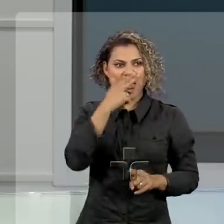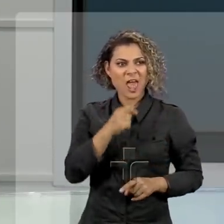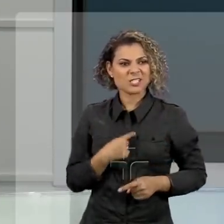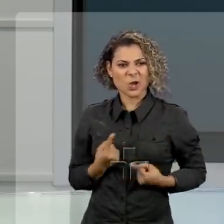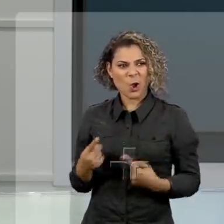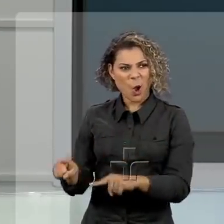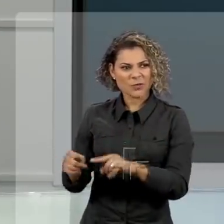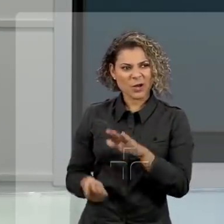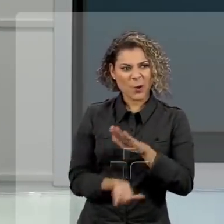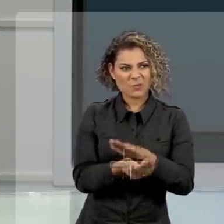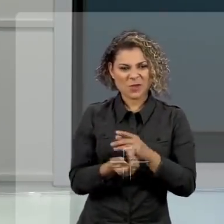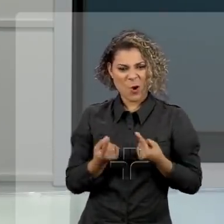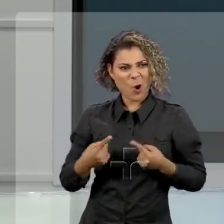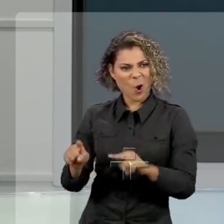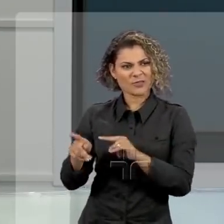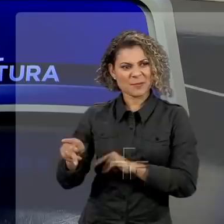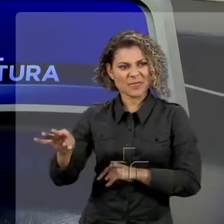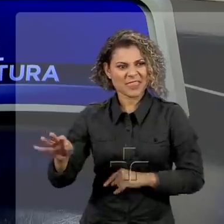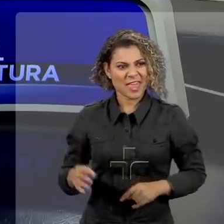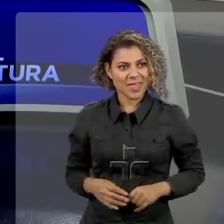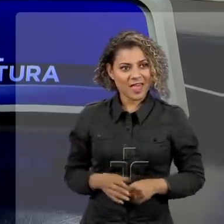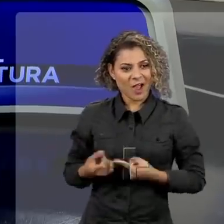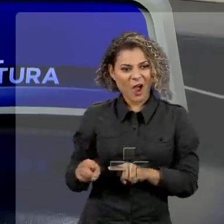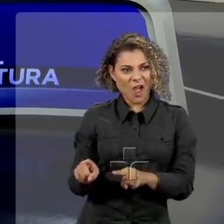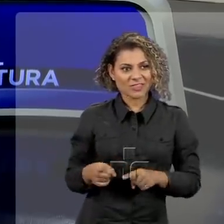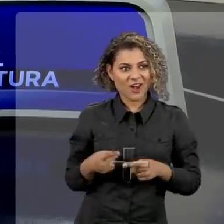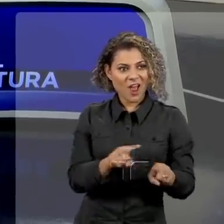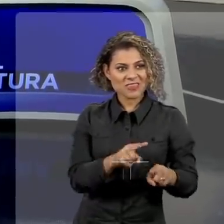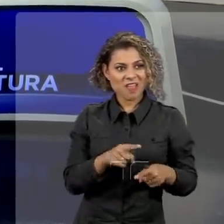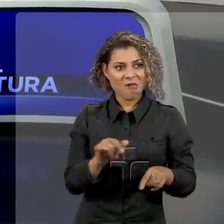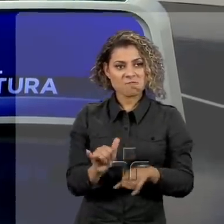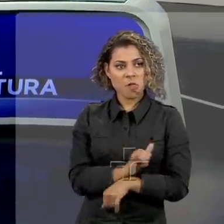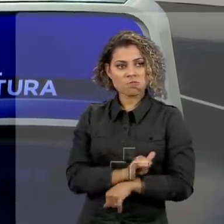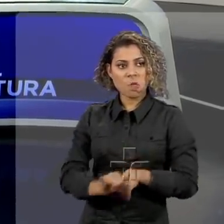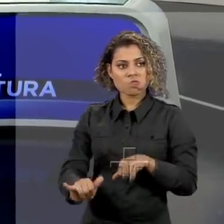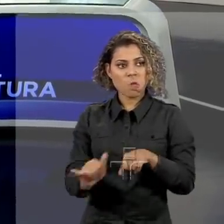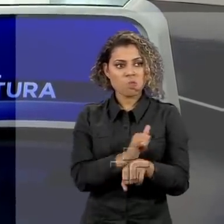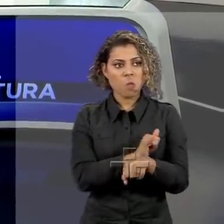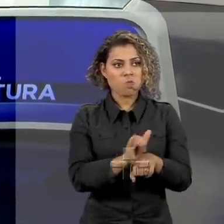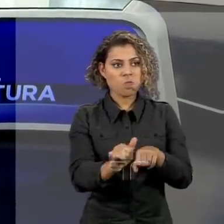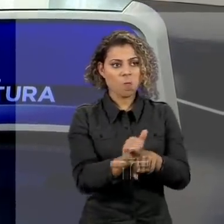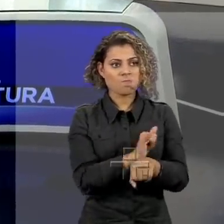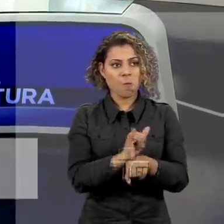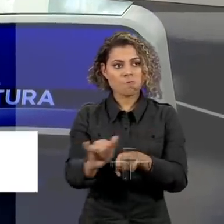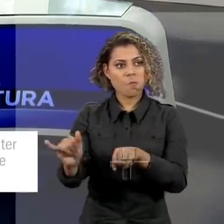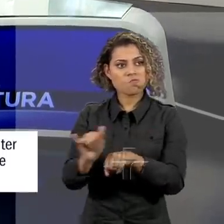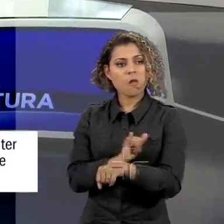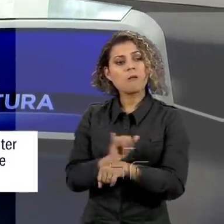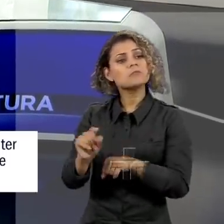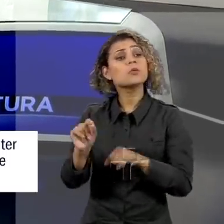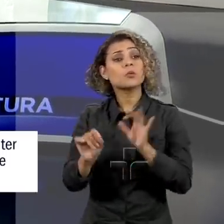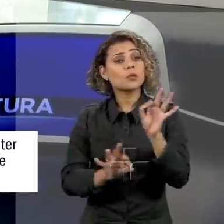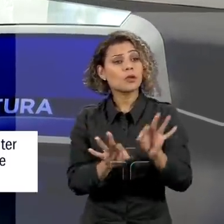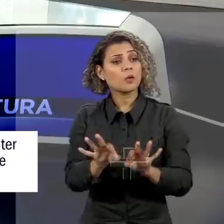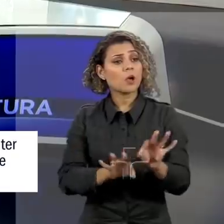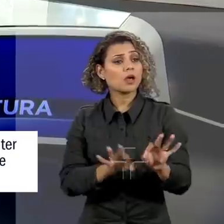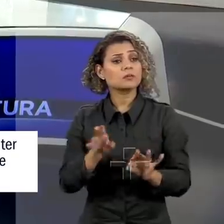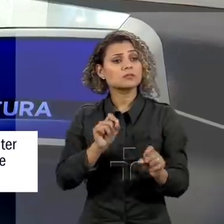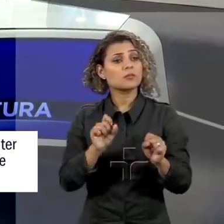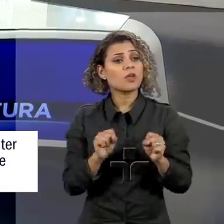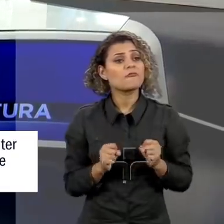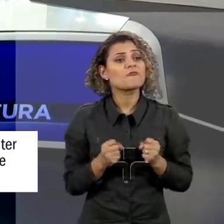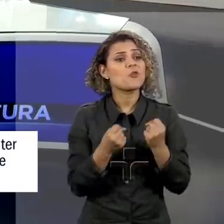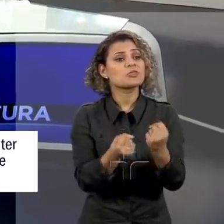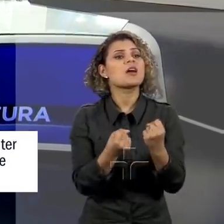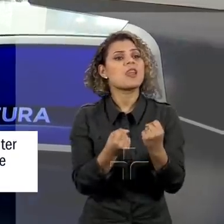anti-PT. Se cerca vai armando toda uma estrutura em que se fortalece,